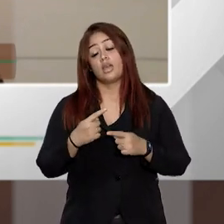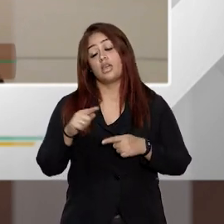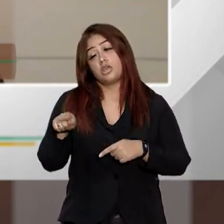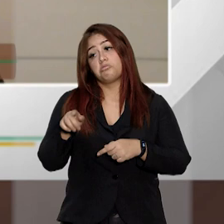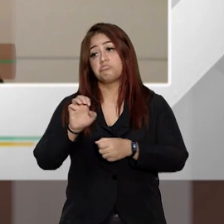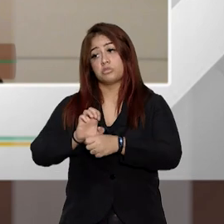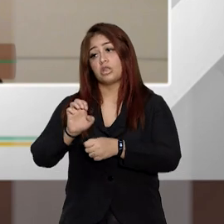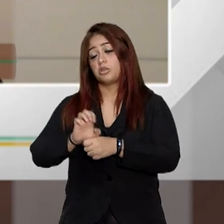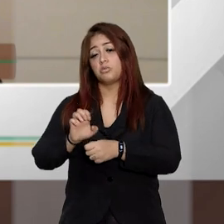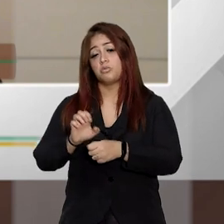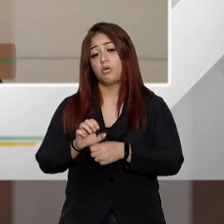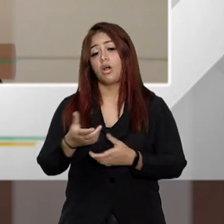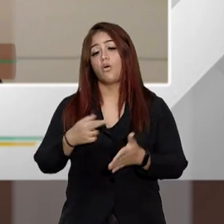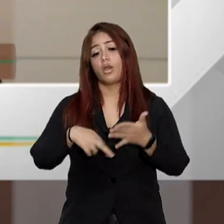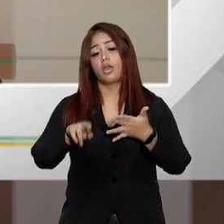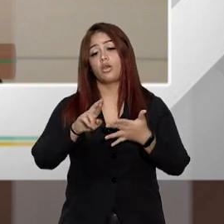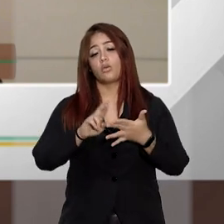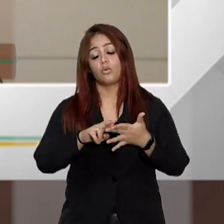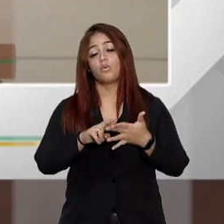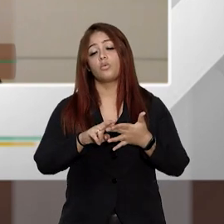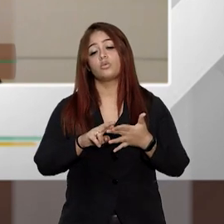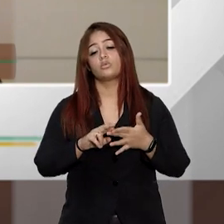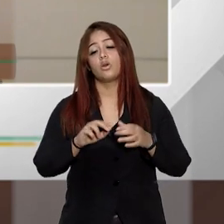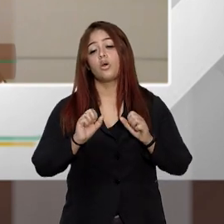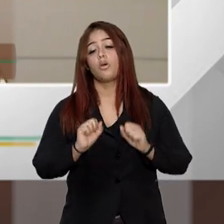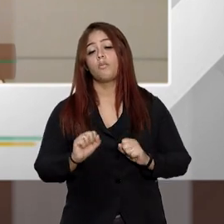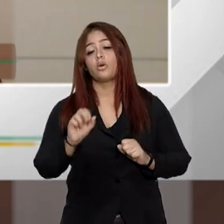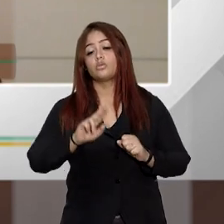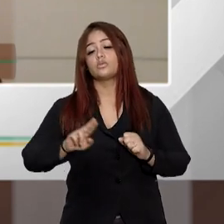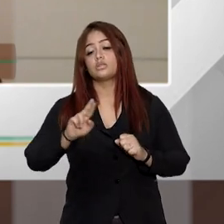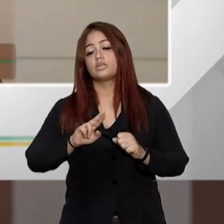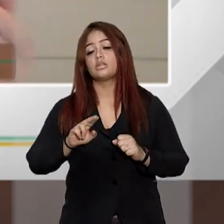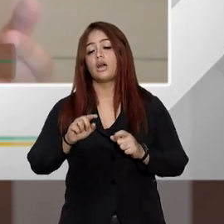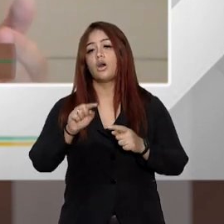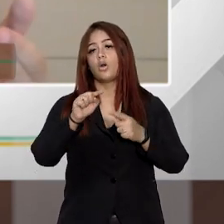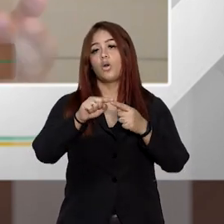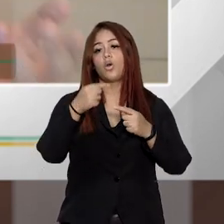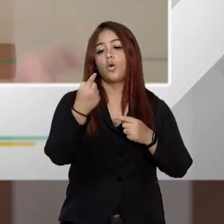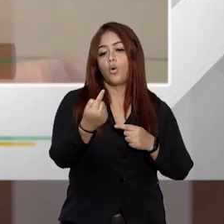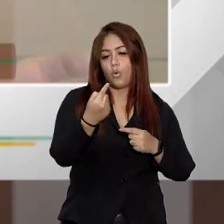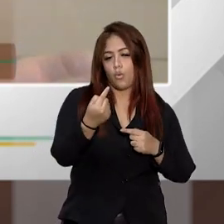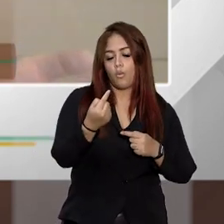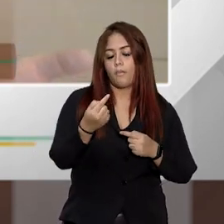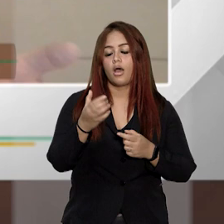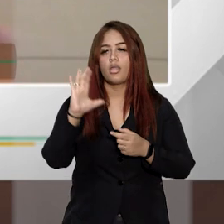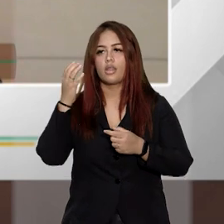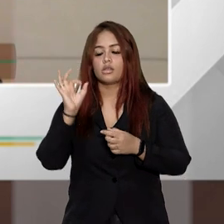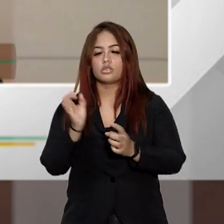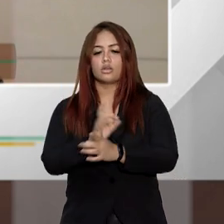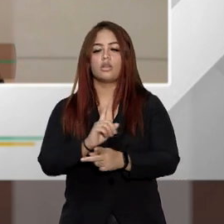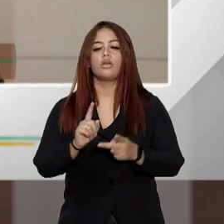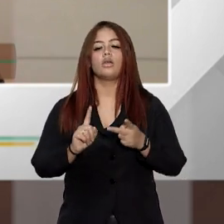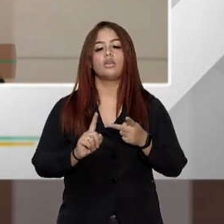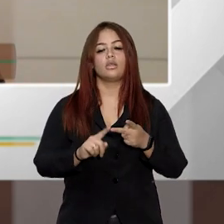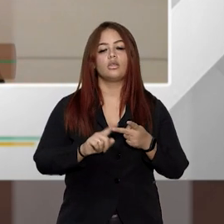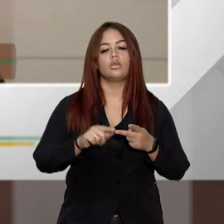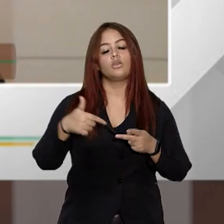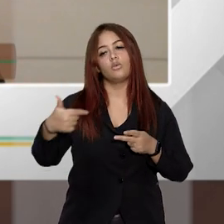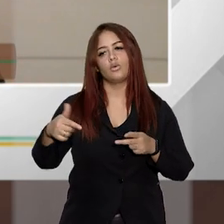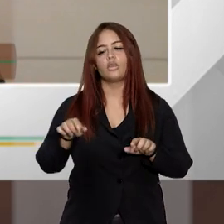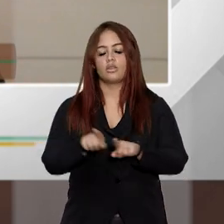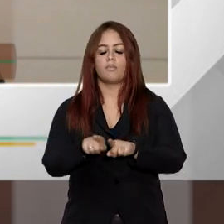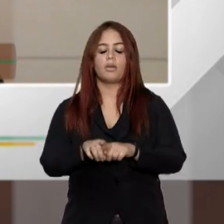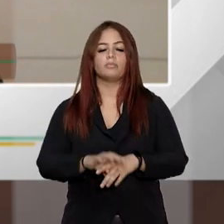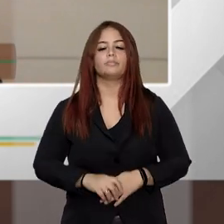juizado estadual o recurso nominado possa ser utilizado tanto para impugnar uma sentença definitiva quanto outra